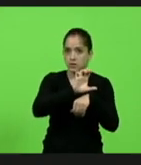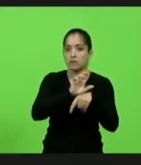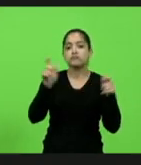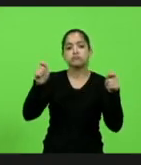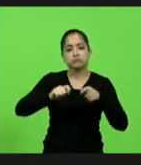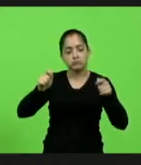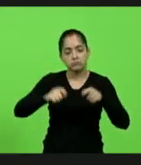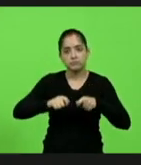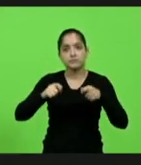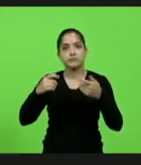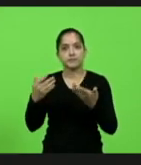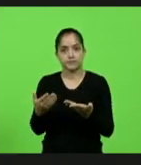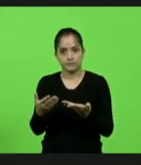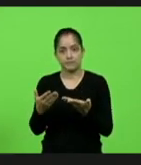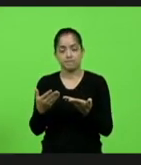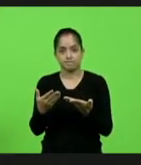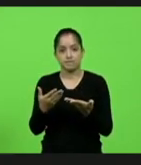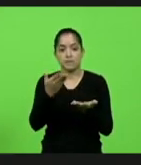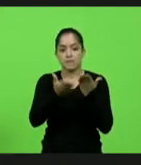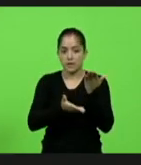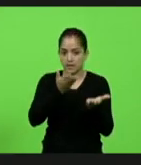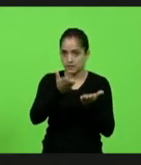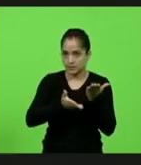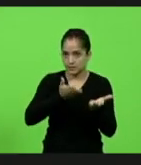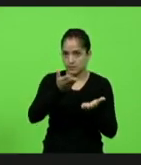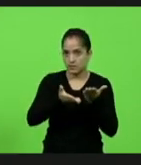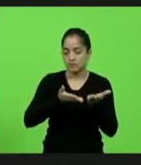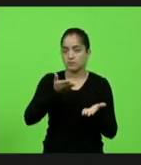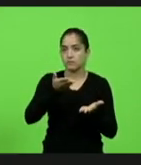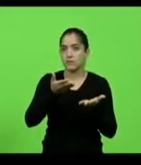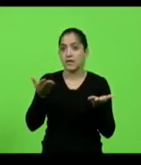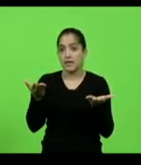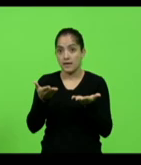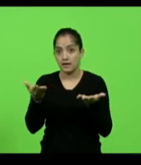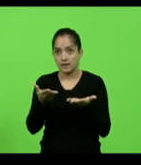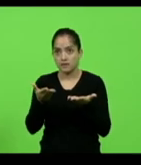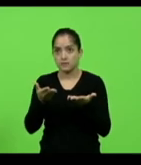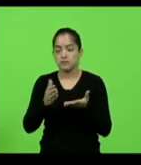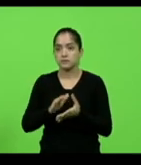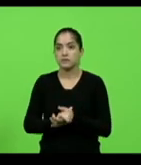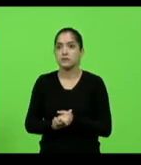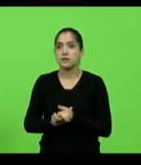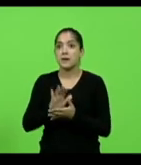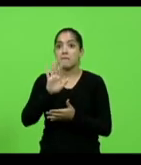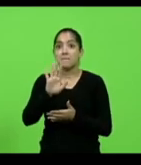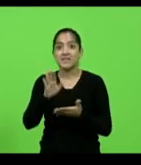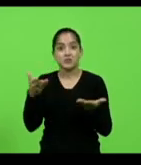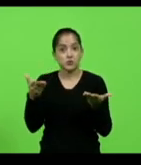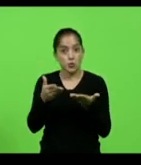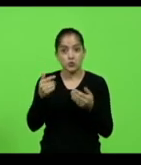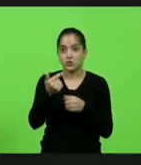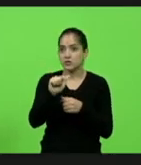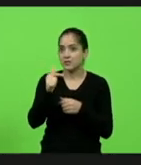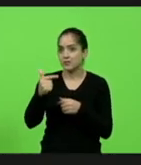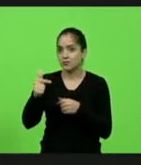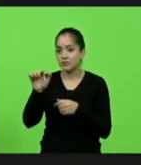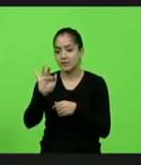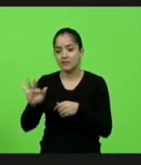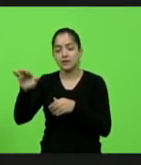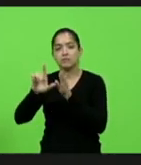legislativa plena para atender às suas peculiaridades. É exatamente esse o caso. Tempo. Mas nós não temos hoje a legislação federal ainda em